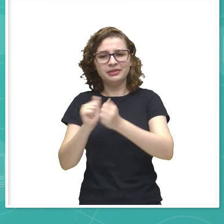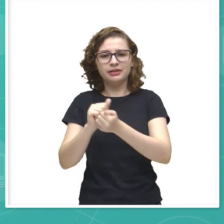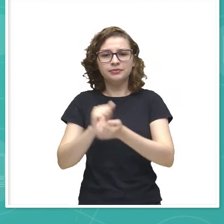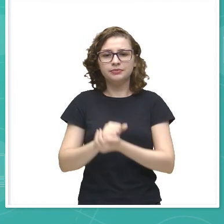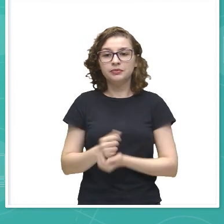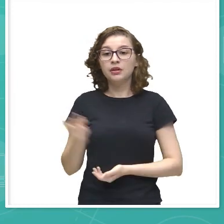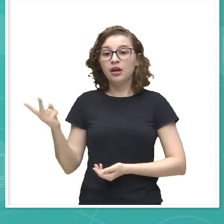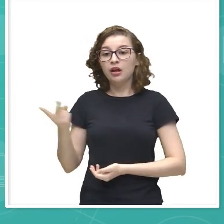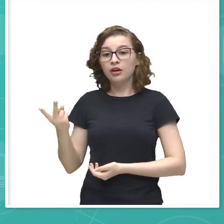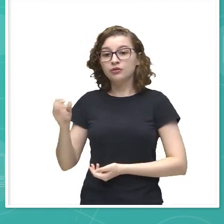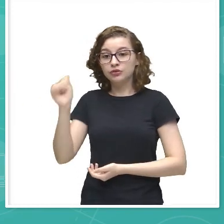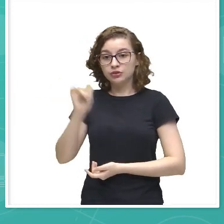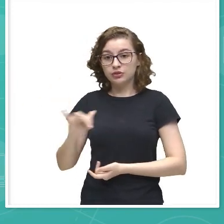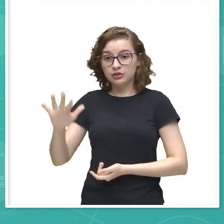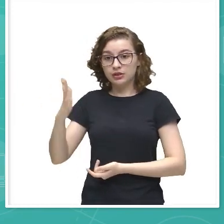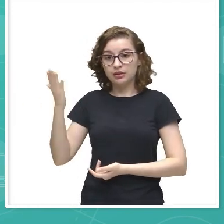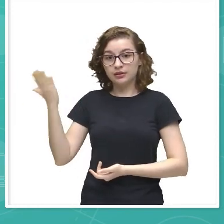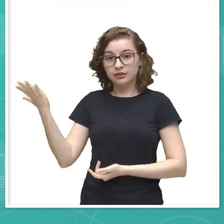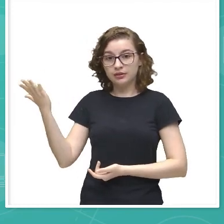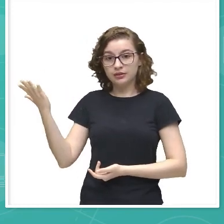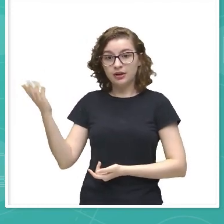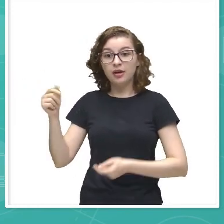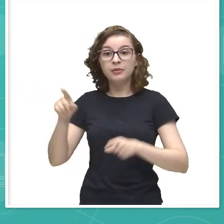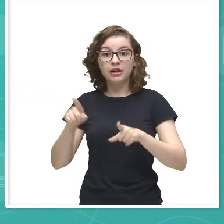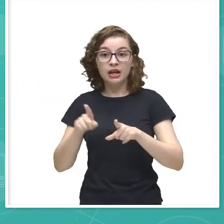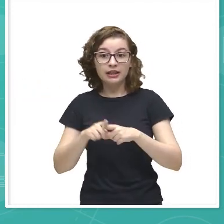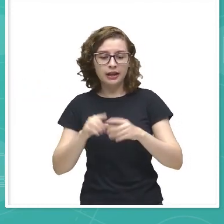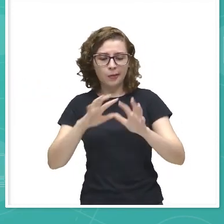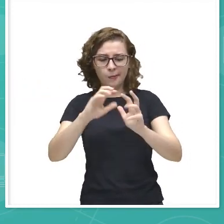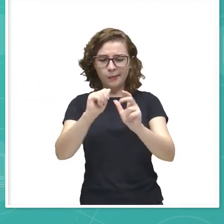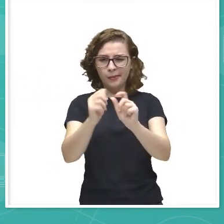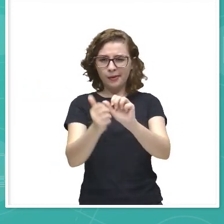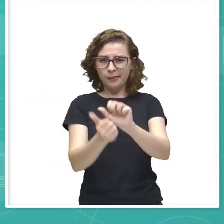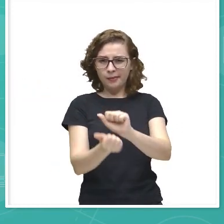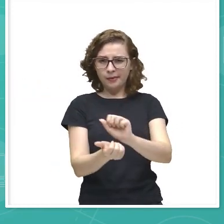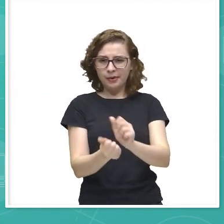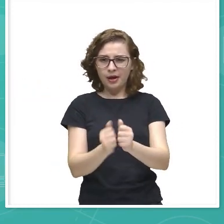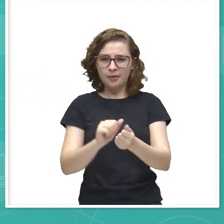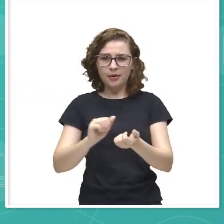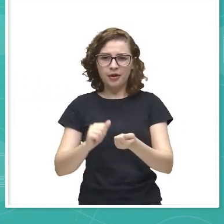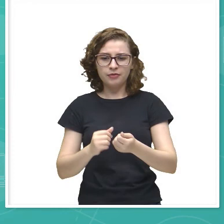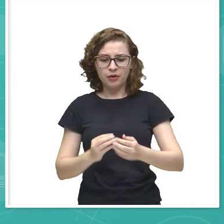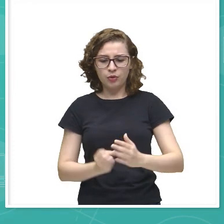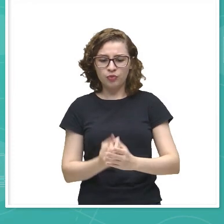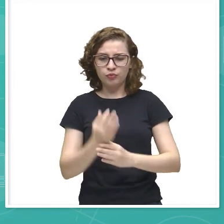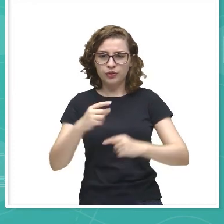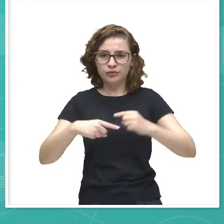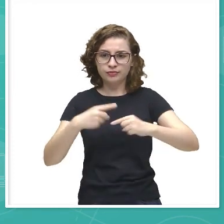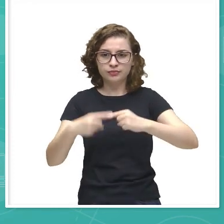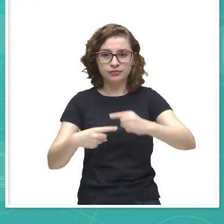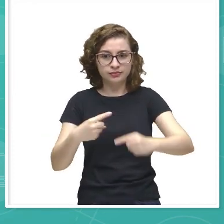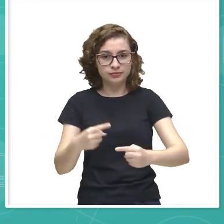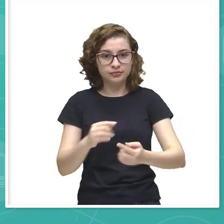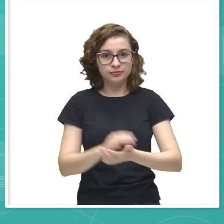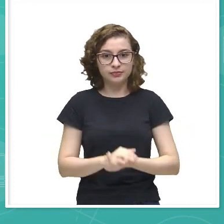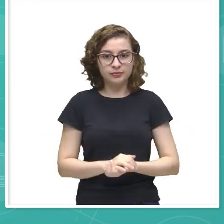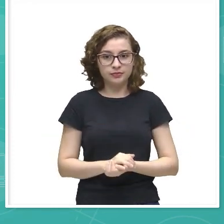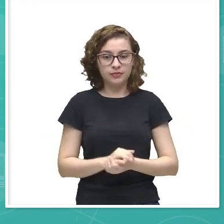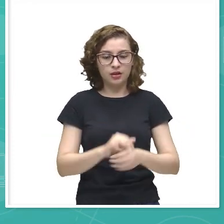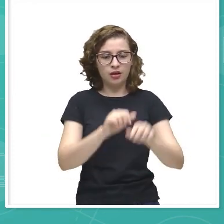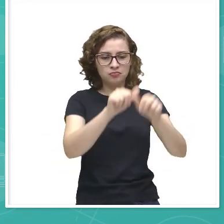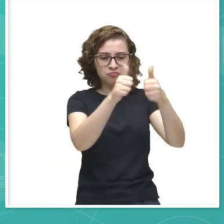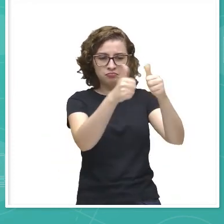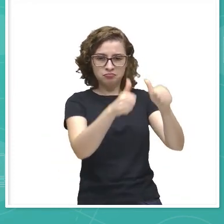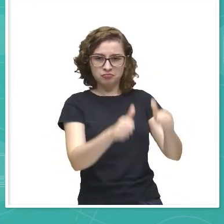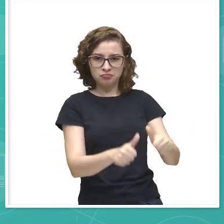são produções que têm a cerâmica como matéria-prima. A escultura de mármore se